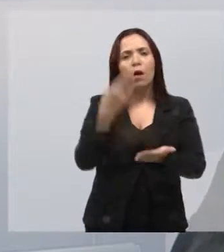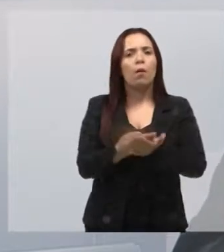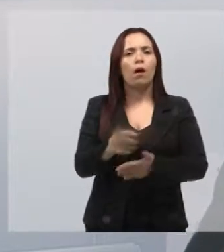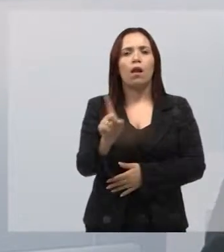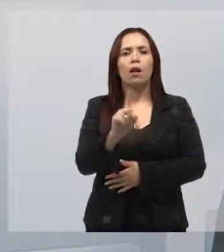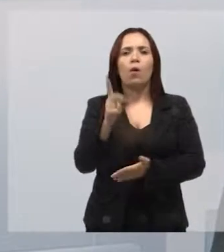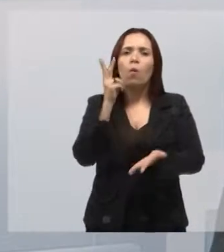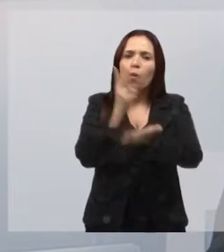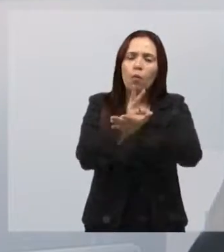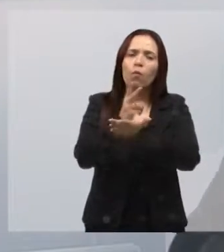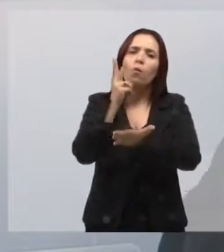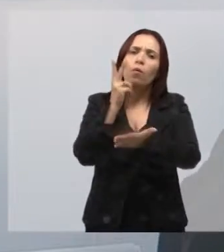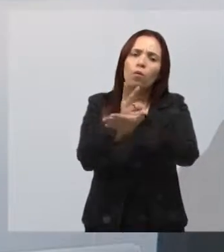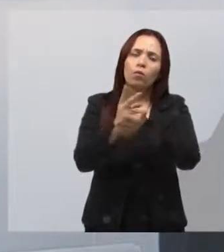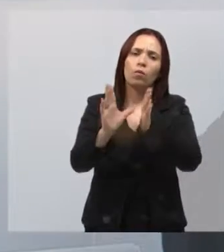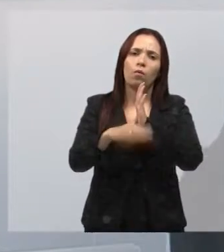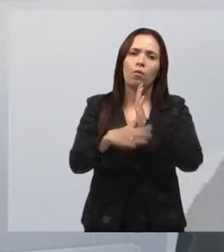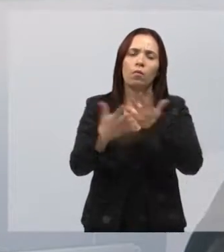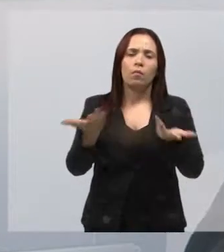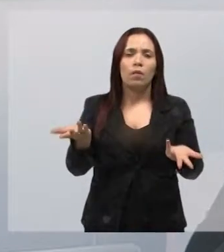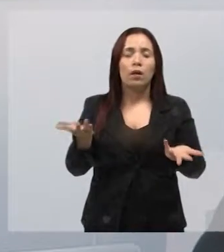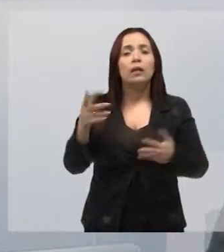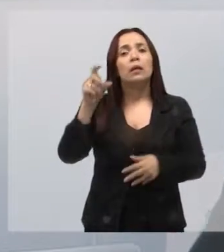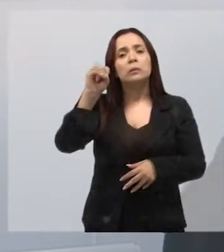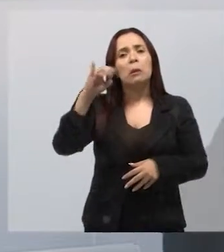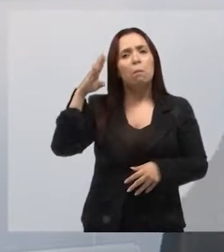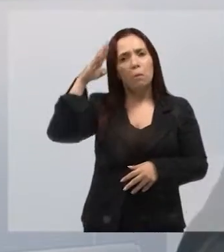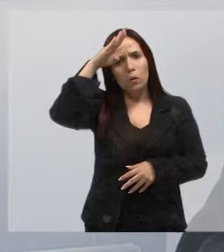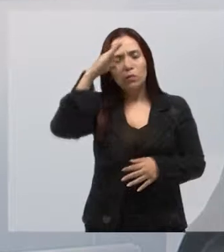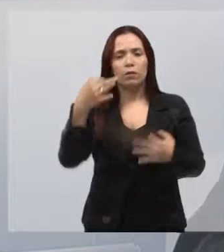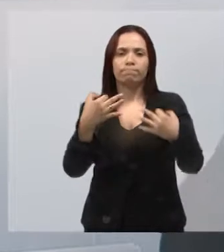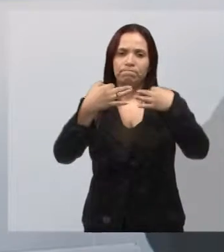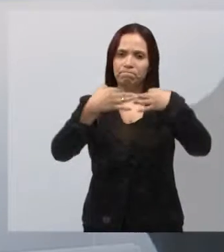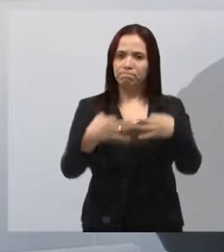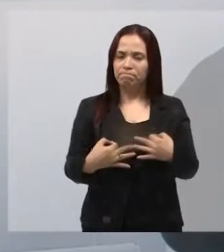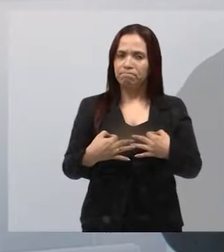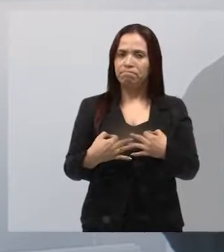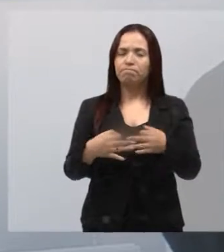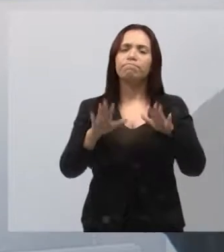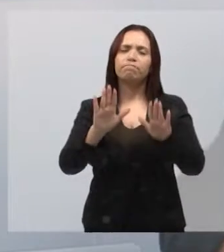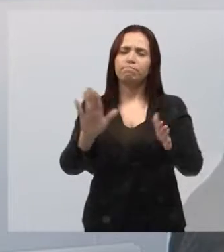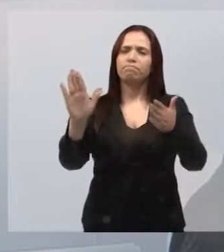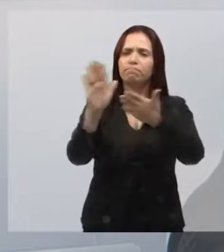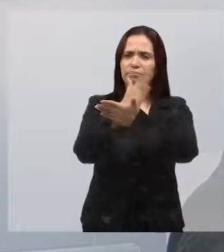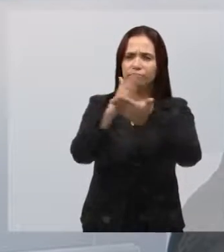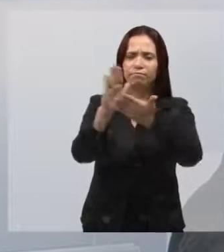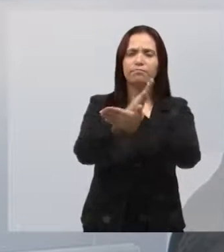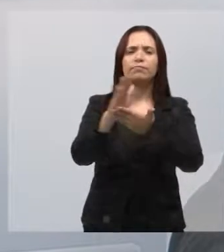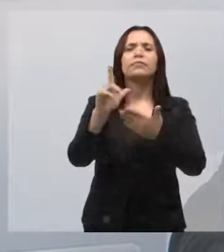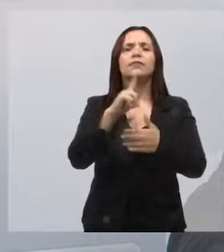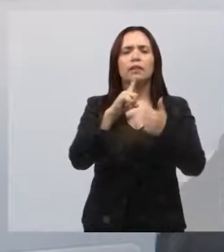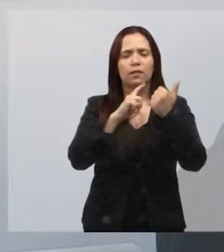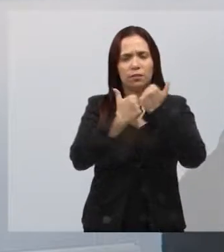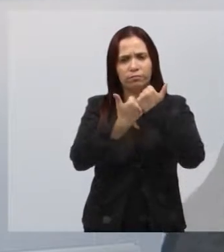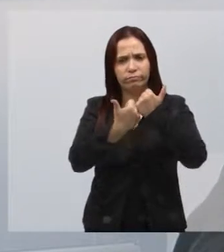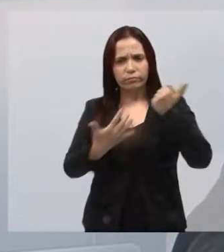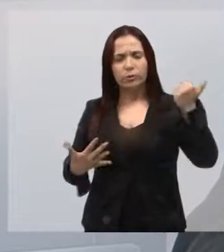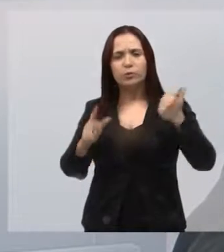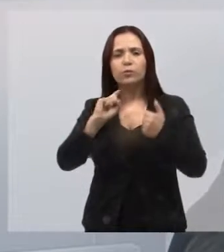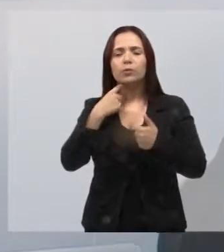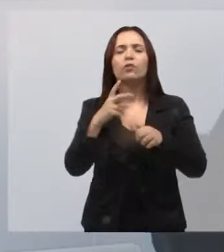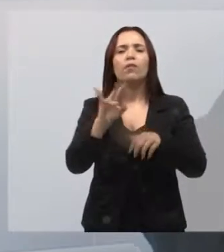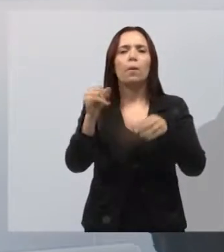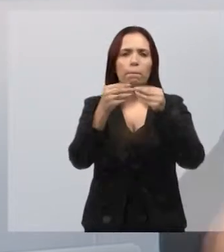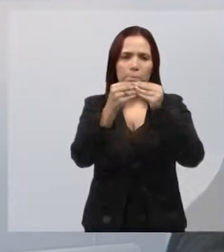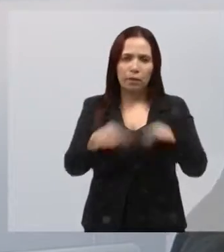em roubar. Então, por mais que o Bolsonaro seja honesto, por mais tudo, ainda vão ter aquelas maçãs podres que vai